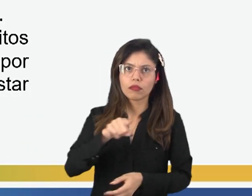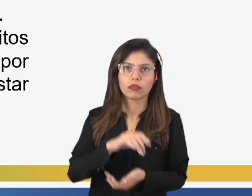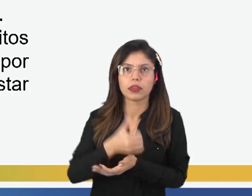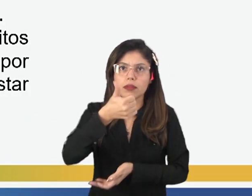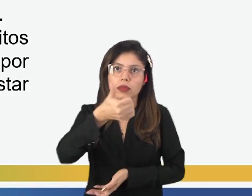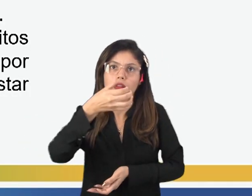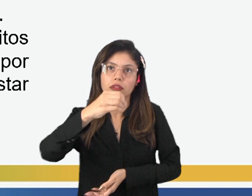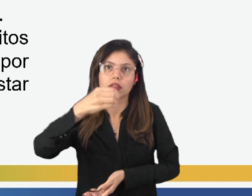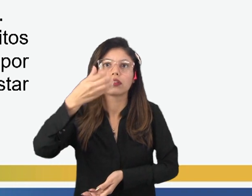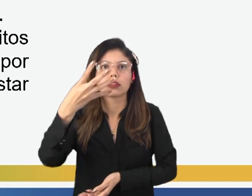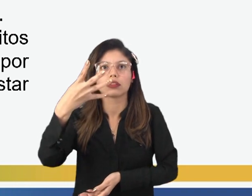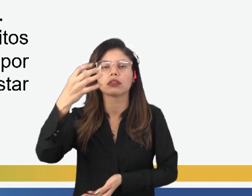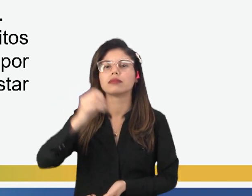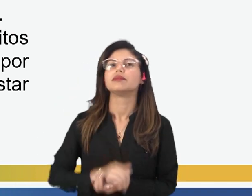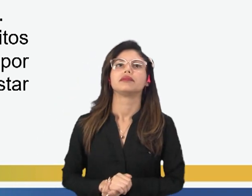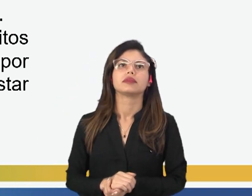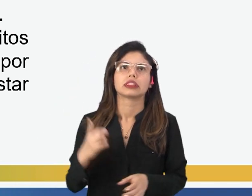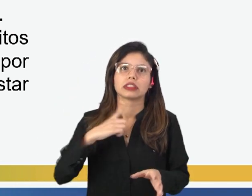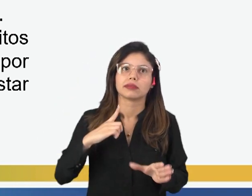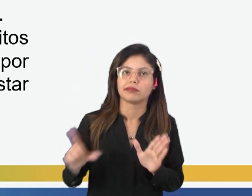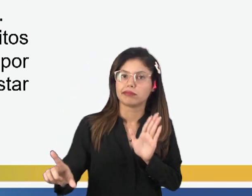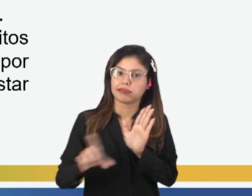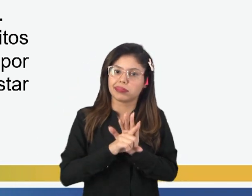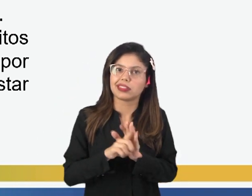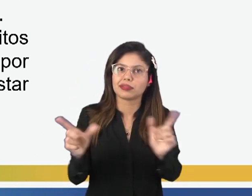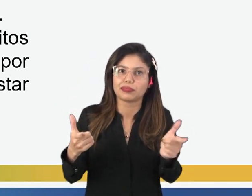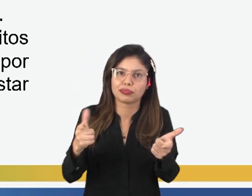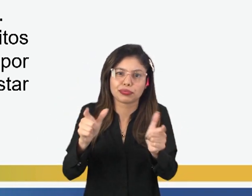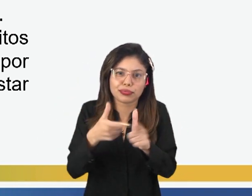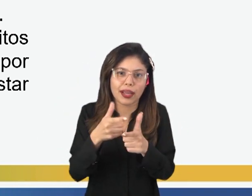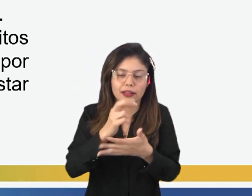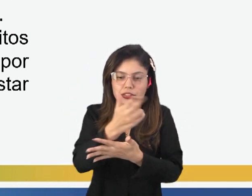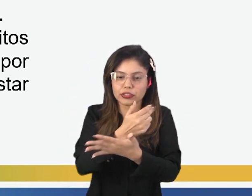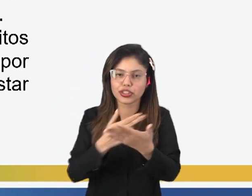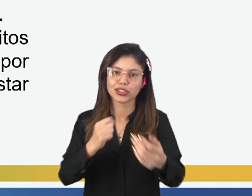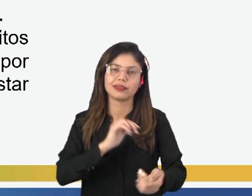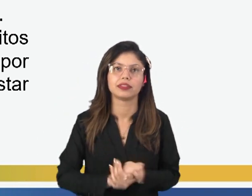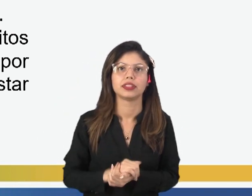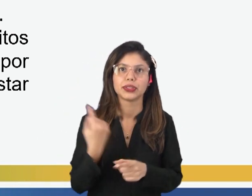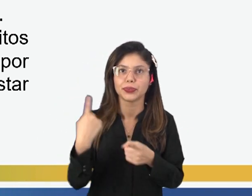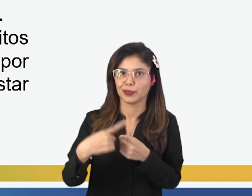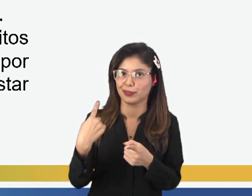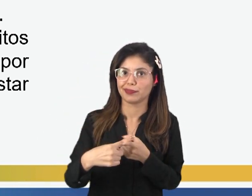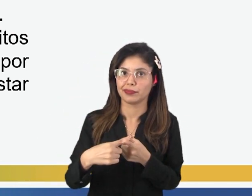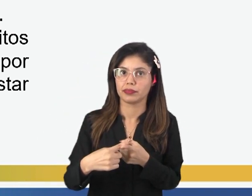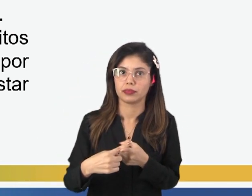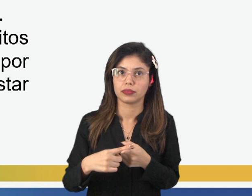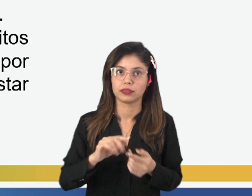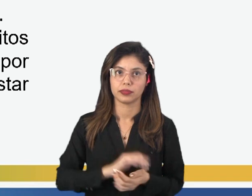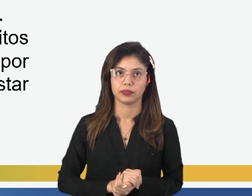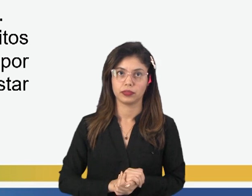64, gente, ele trouxe muitas restrições para os artistas, principalmente quando foi